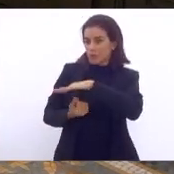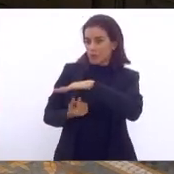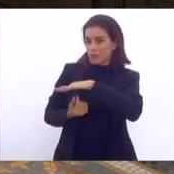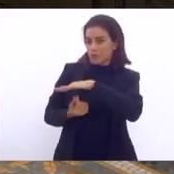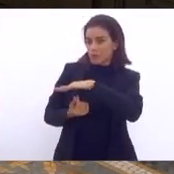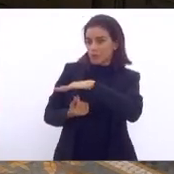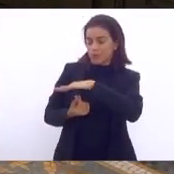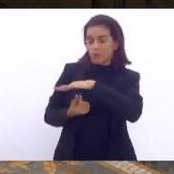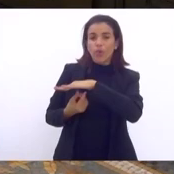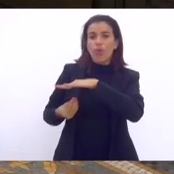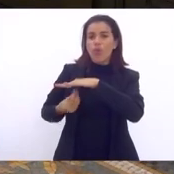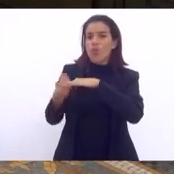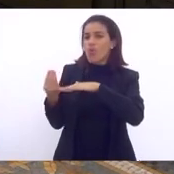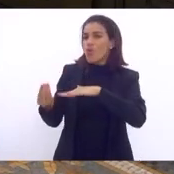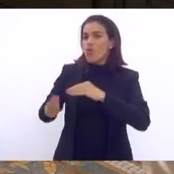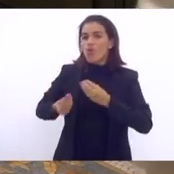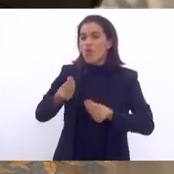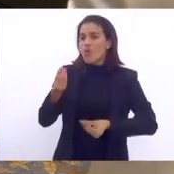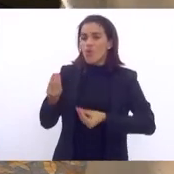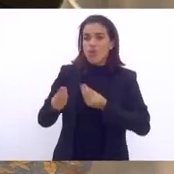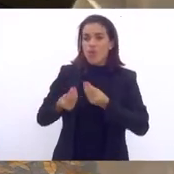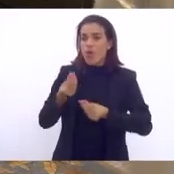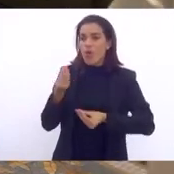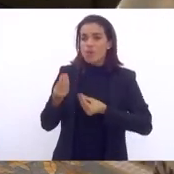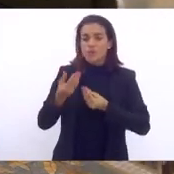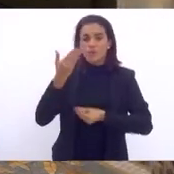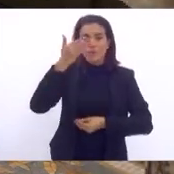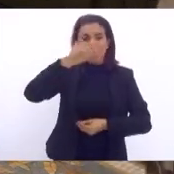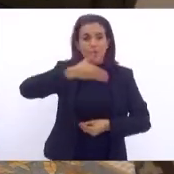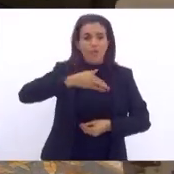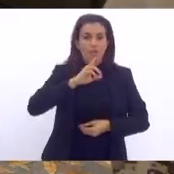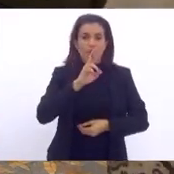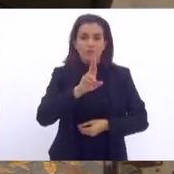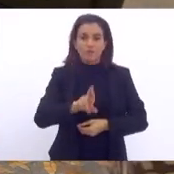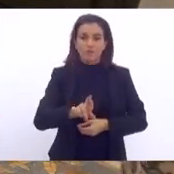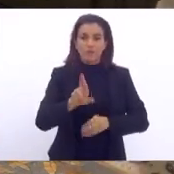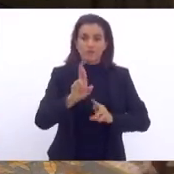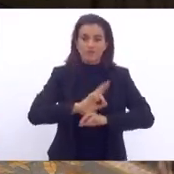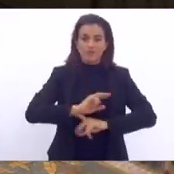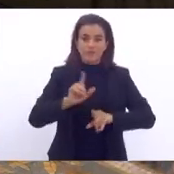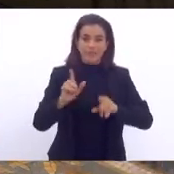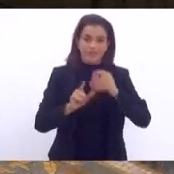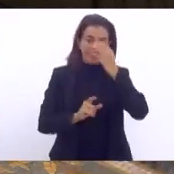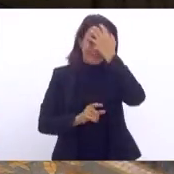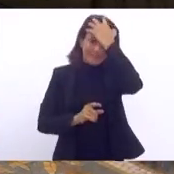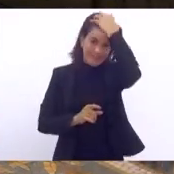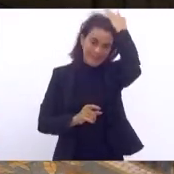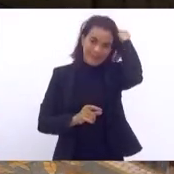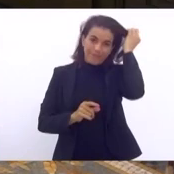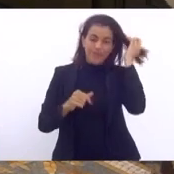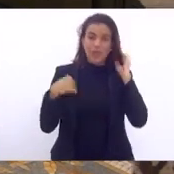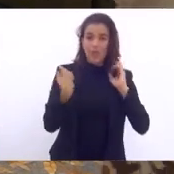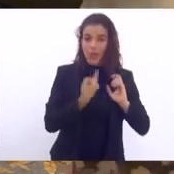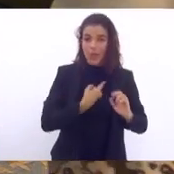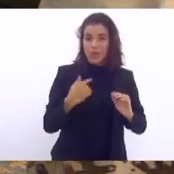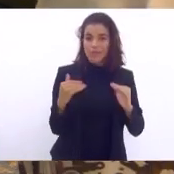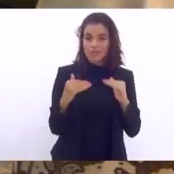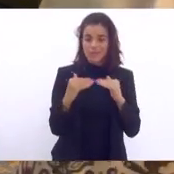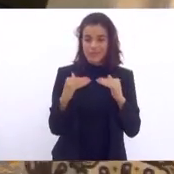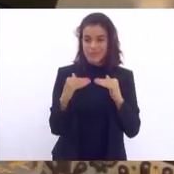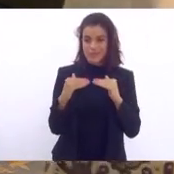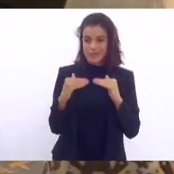um resultado diferente do atual? Que todos concordamos, procurador Robson